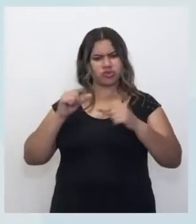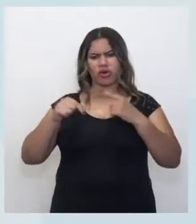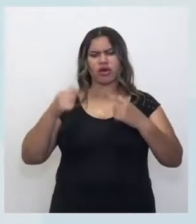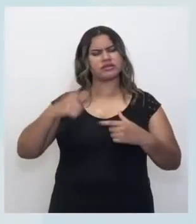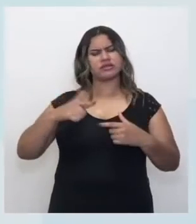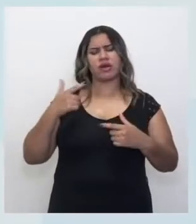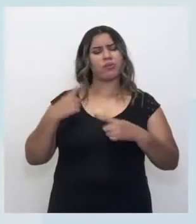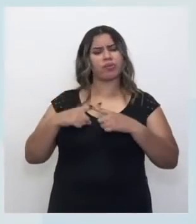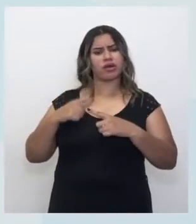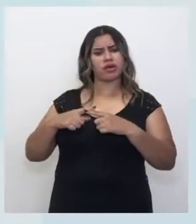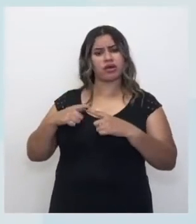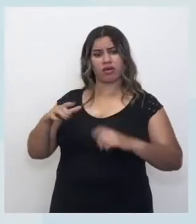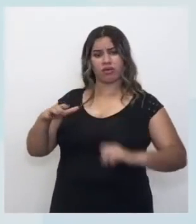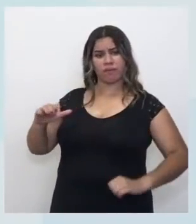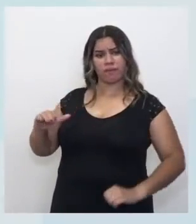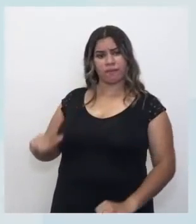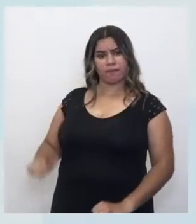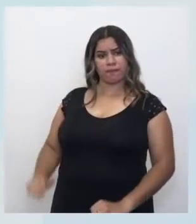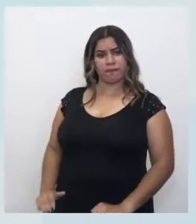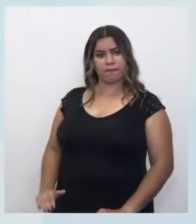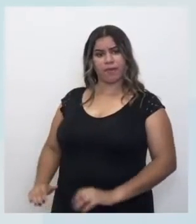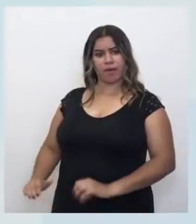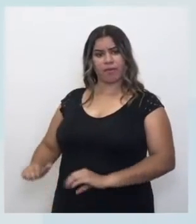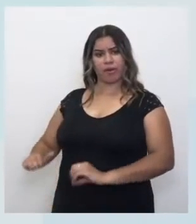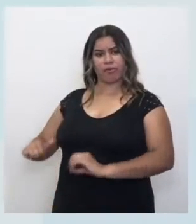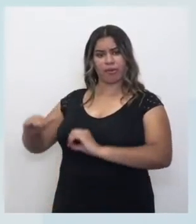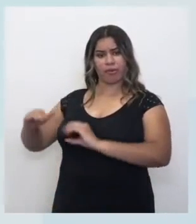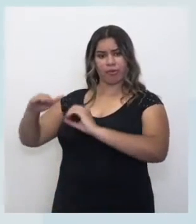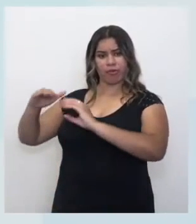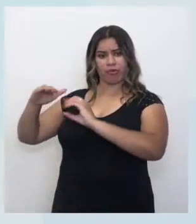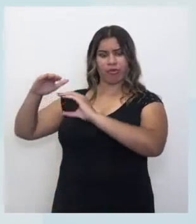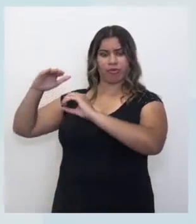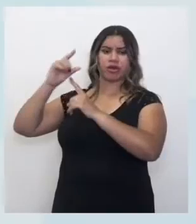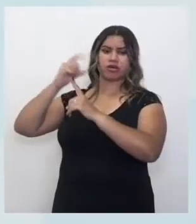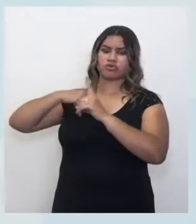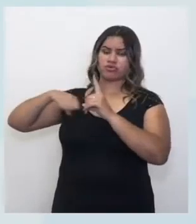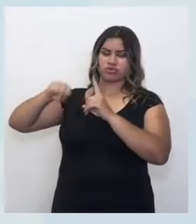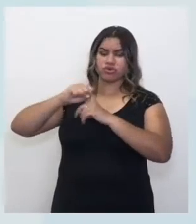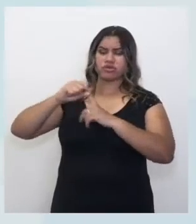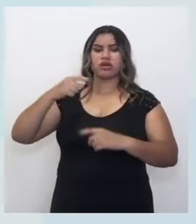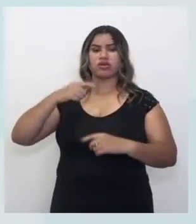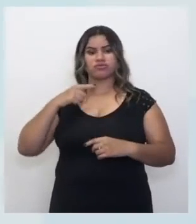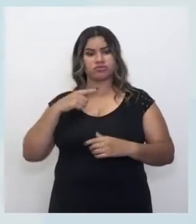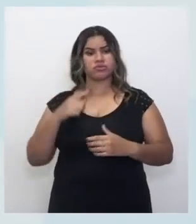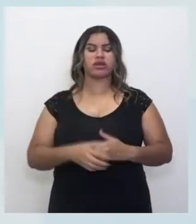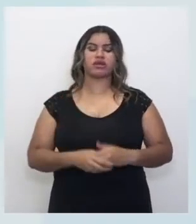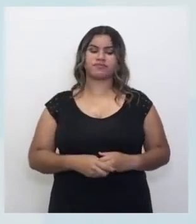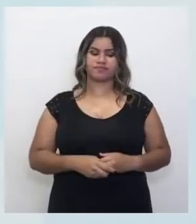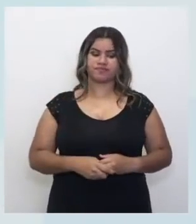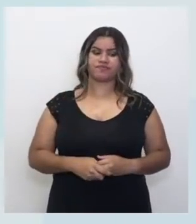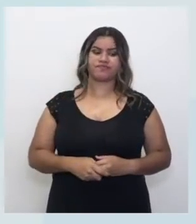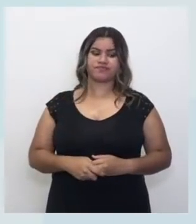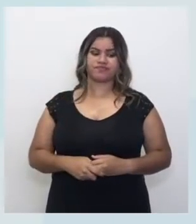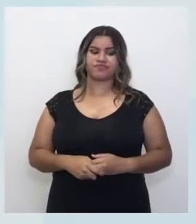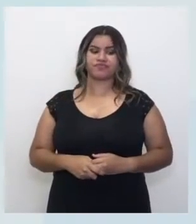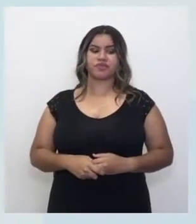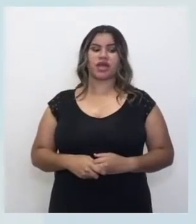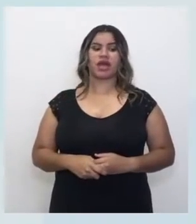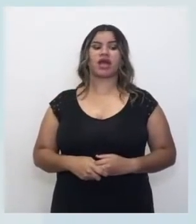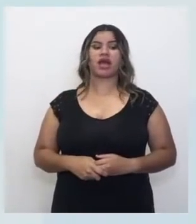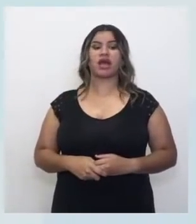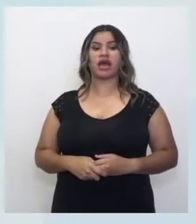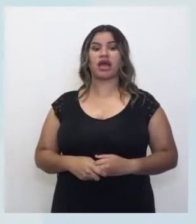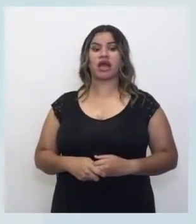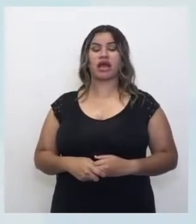formação social na qual nós nascemos, não é? As atividades cotidianas, para além disso, elas são